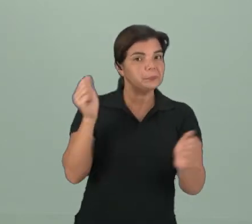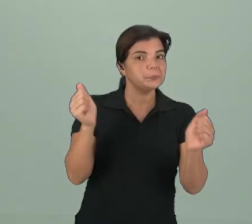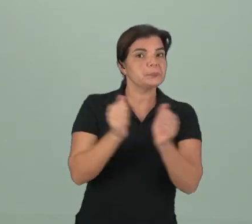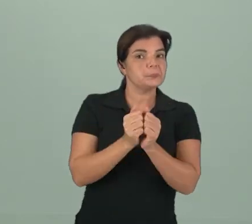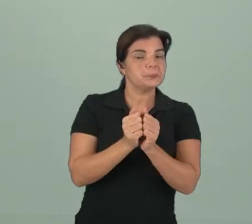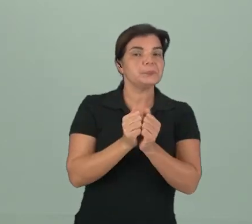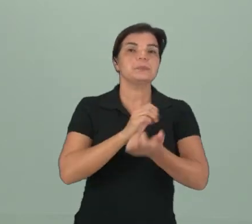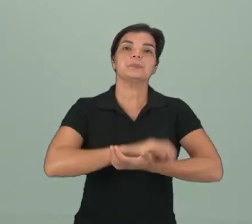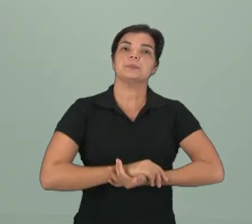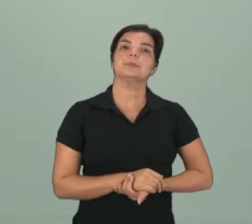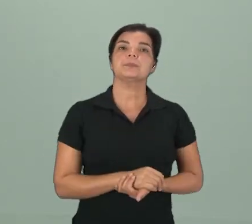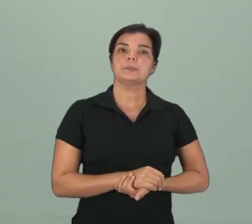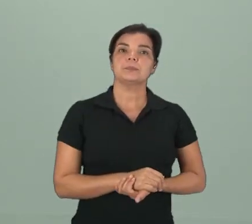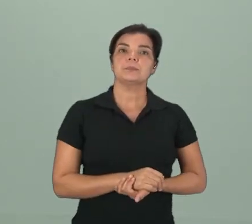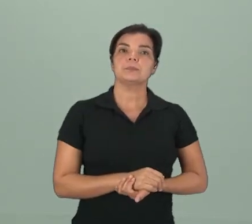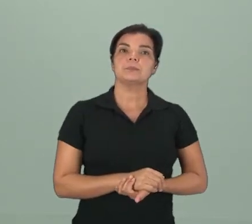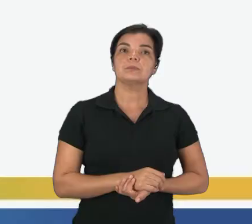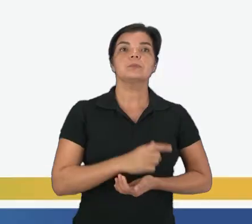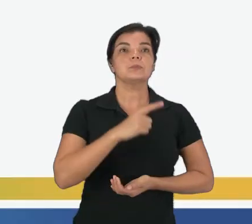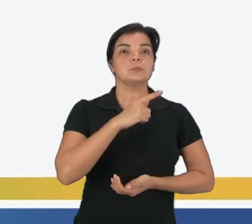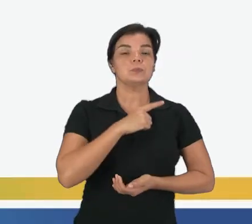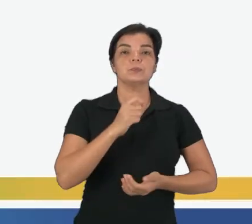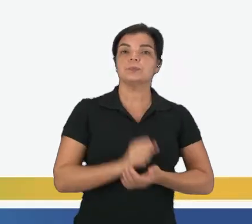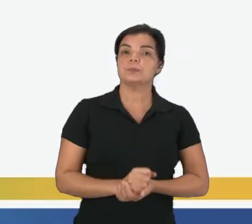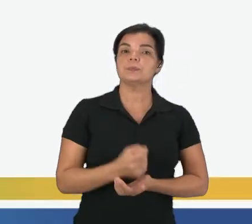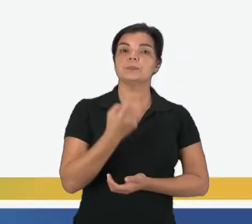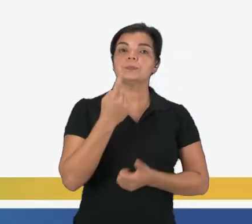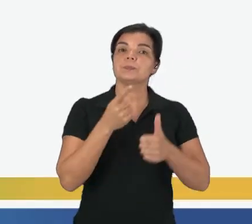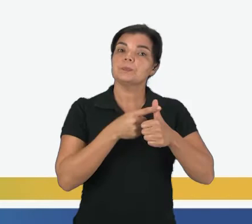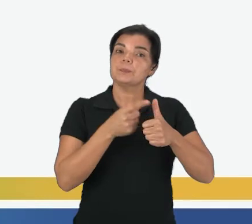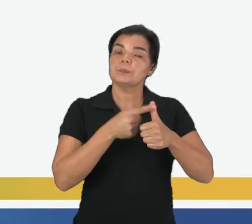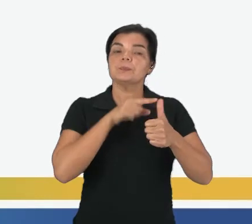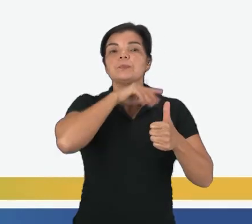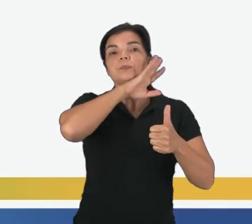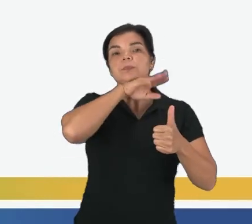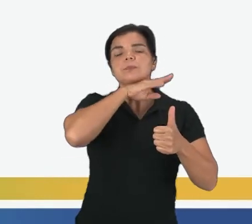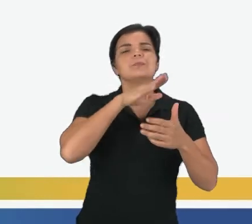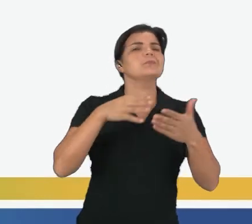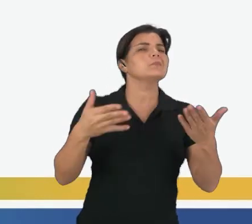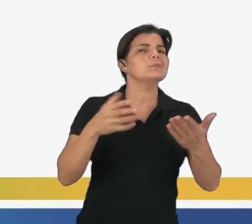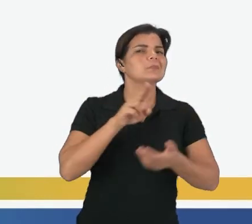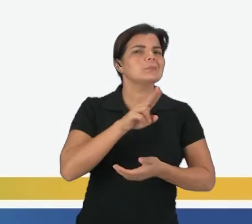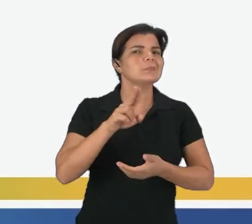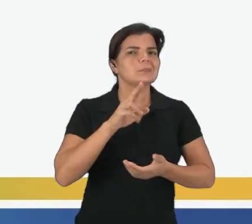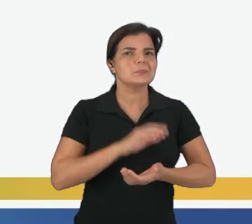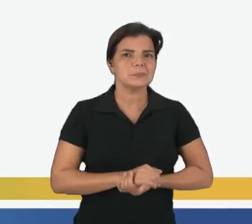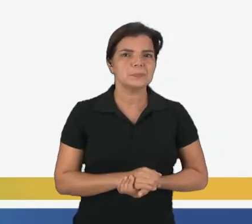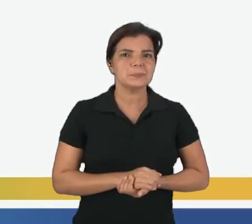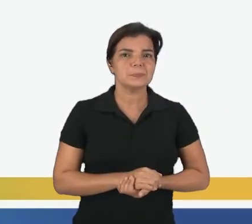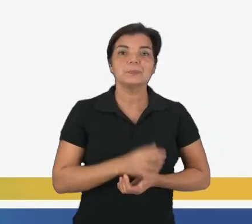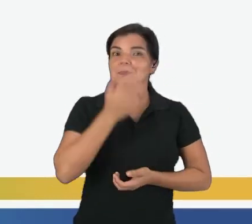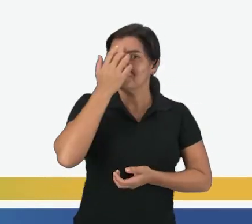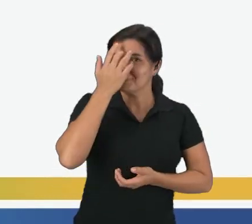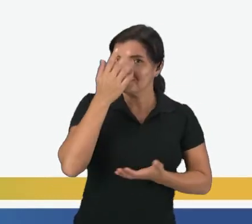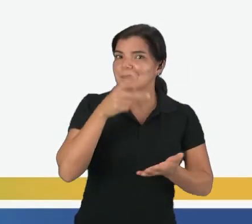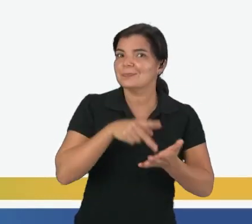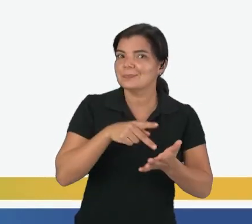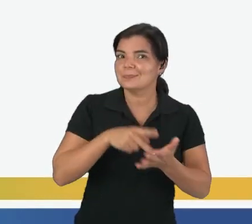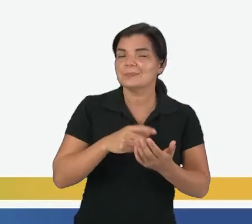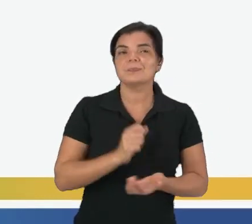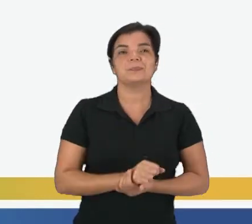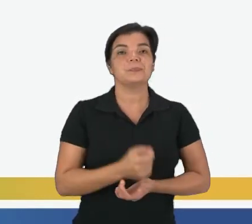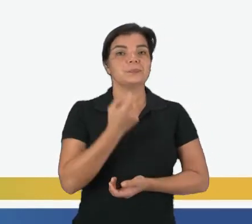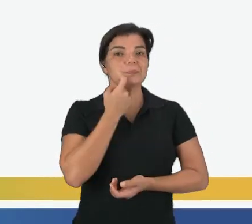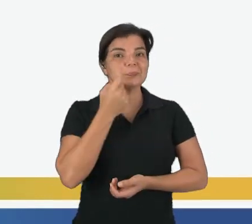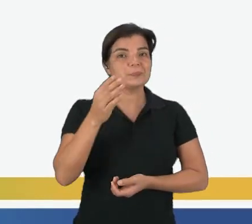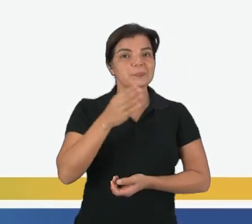então? Olha só, temos aqui o nosso primeiro animal. Que animalzinho é esse? Tá fácil, né? É o